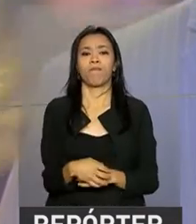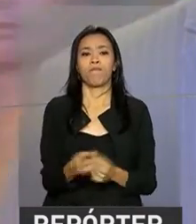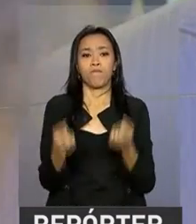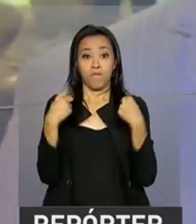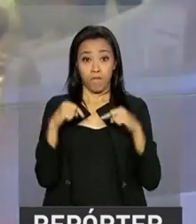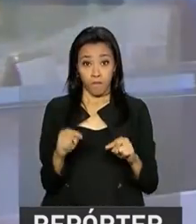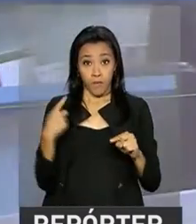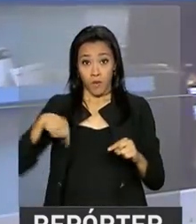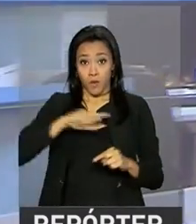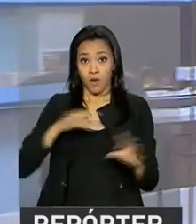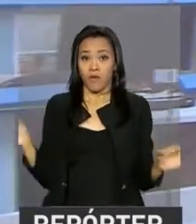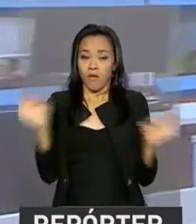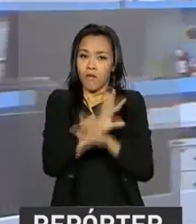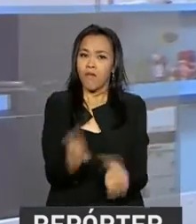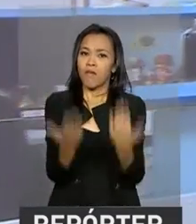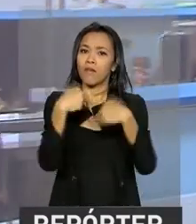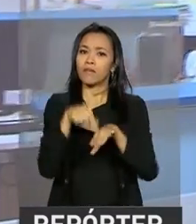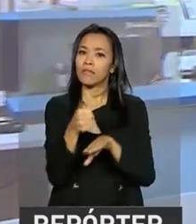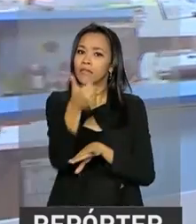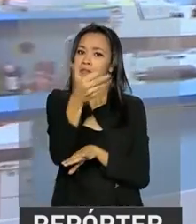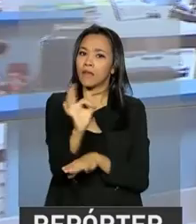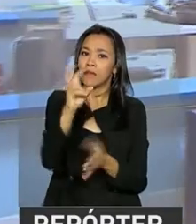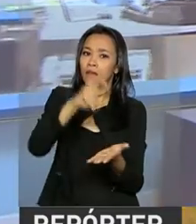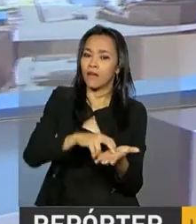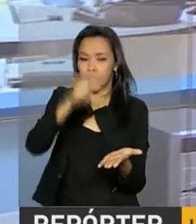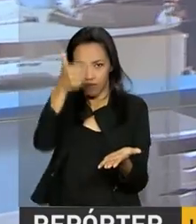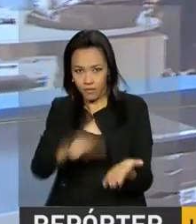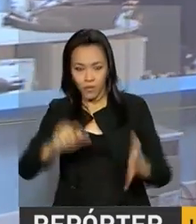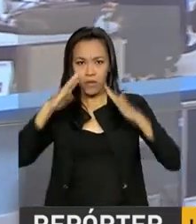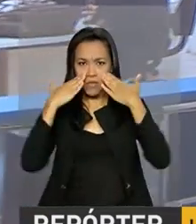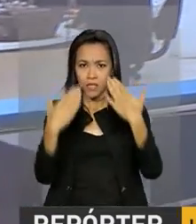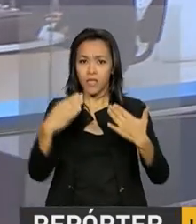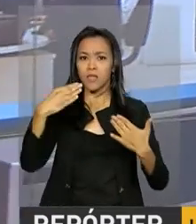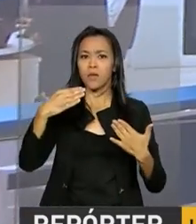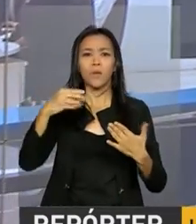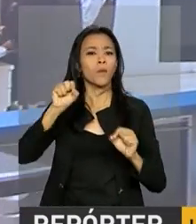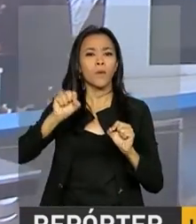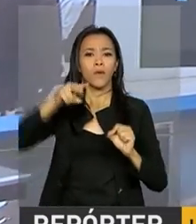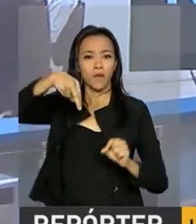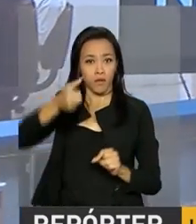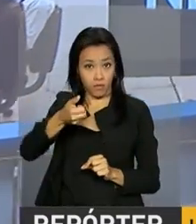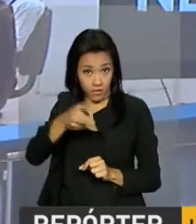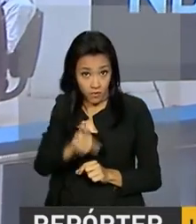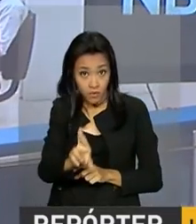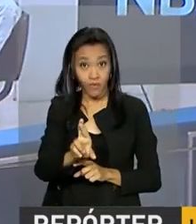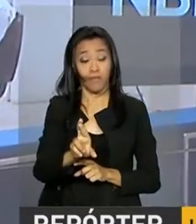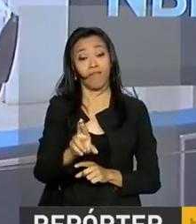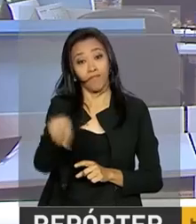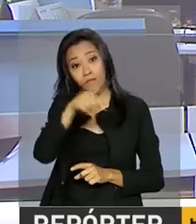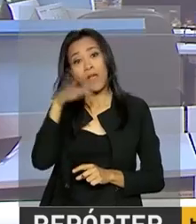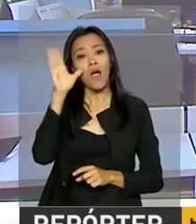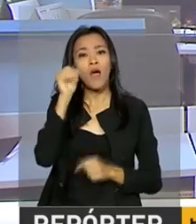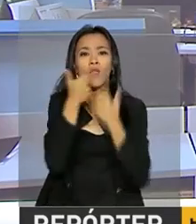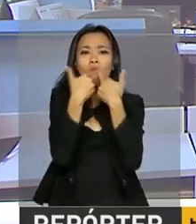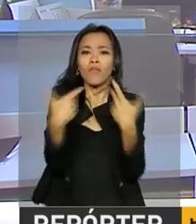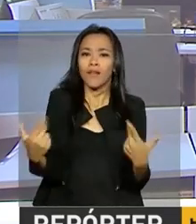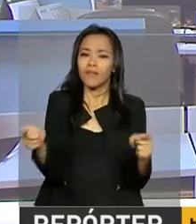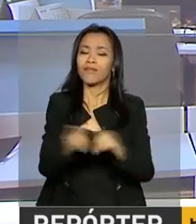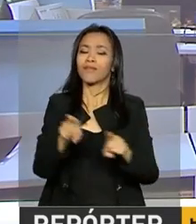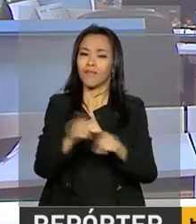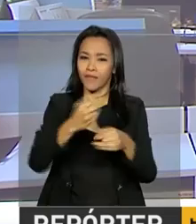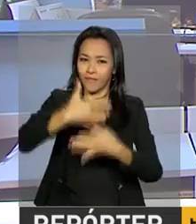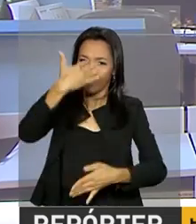e nós fomos por aqui voltamos às 10 da manhã na próxima edição do repórter nbr acompanhe as novidades também